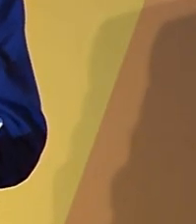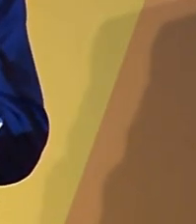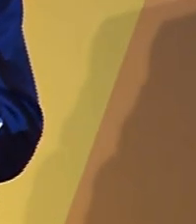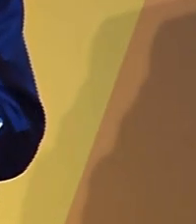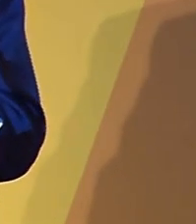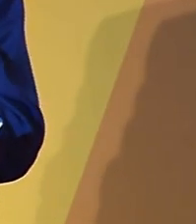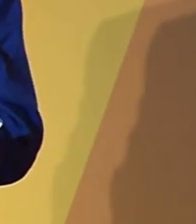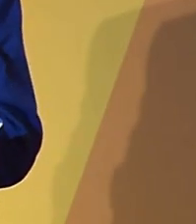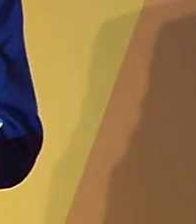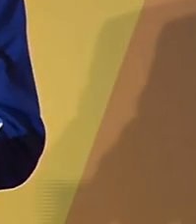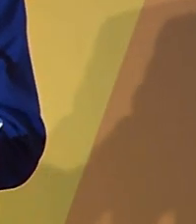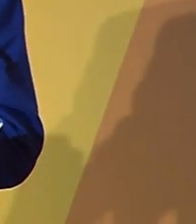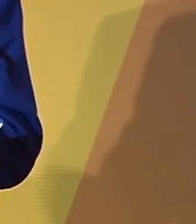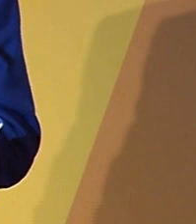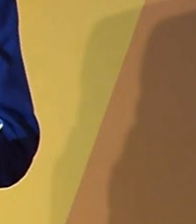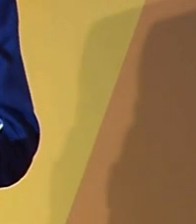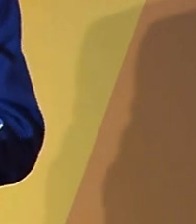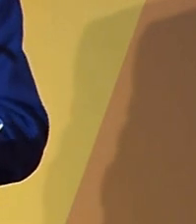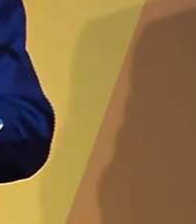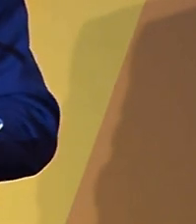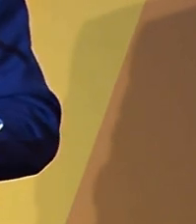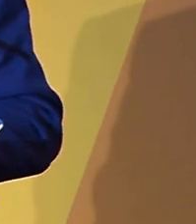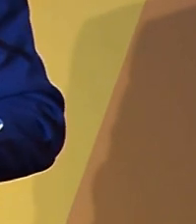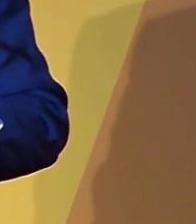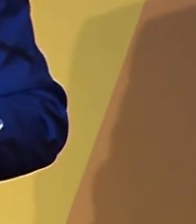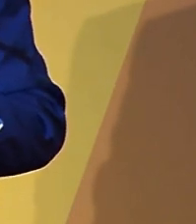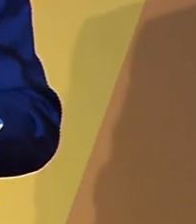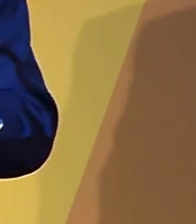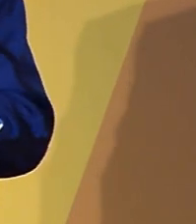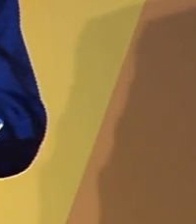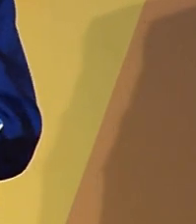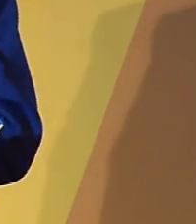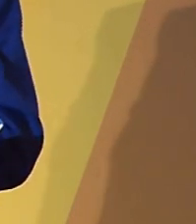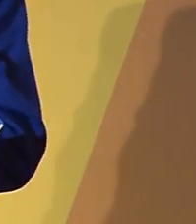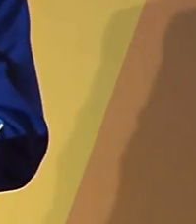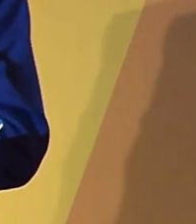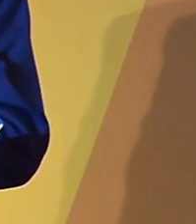foi eu serei bem breve para que possamos